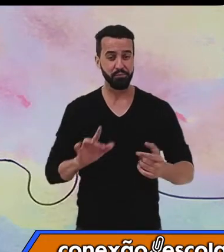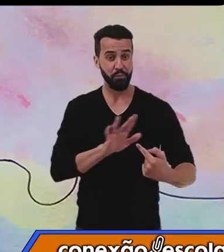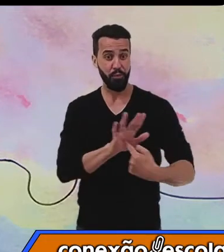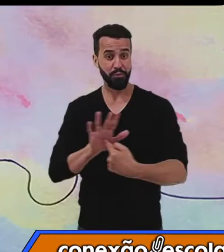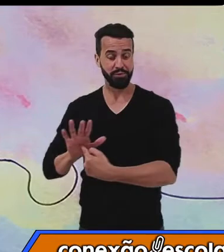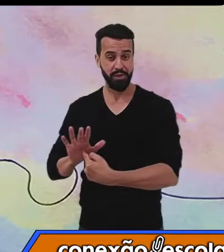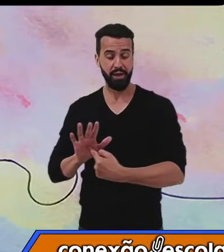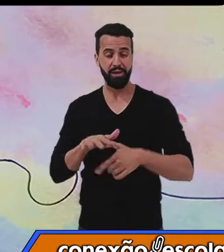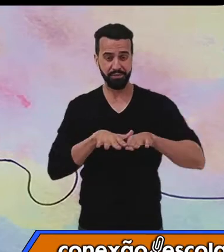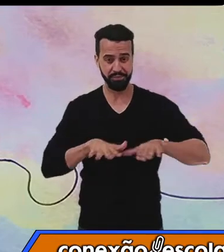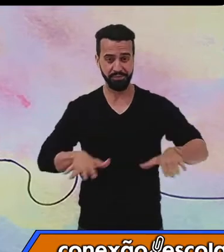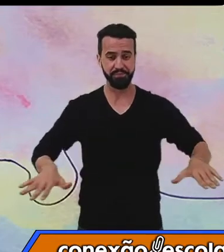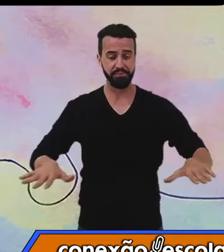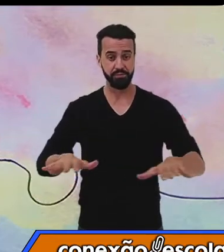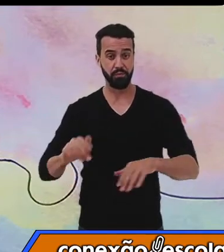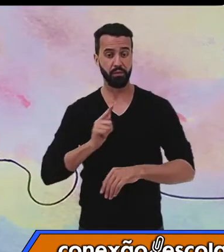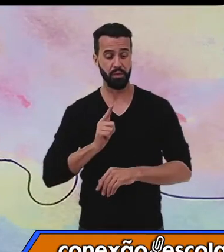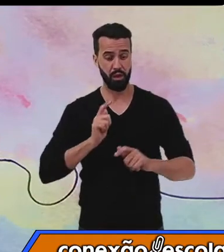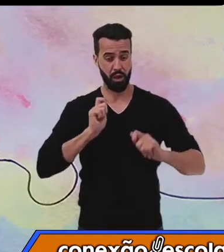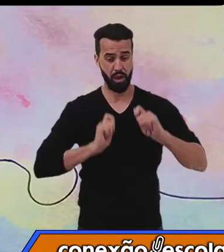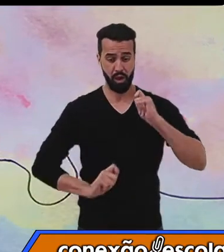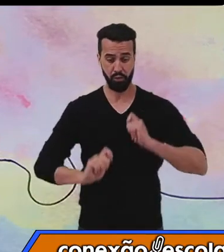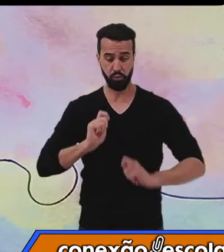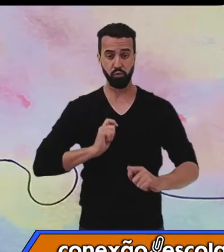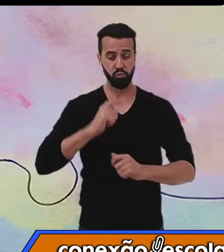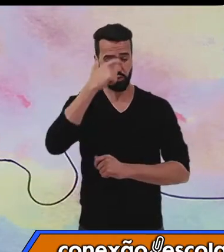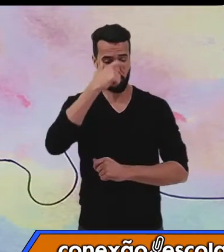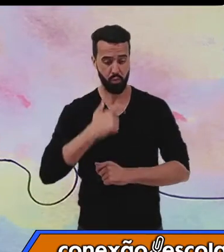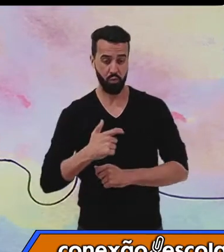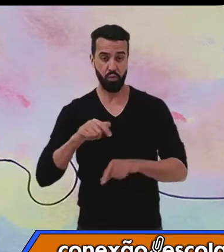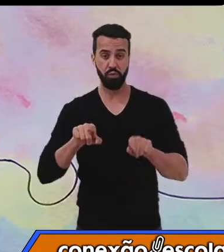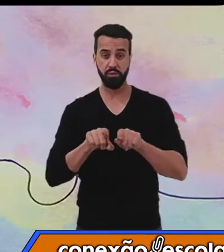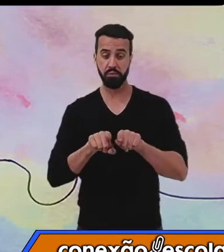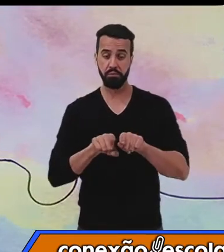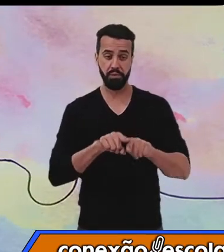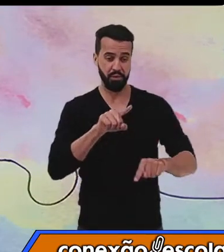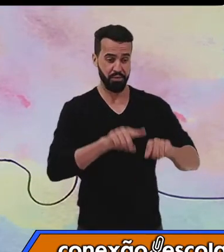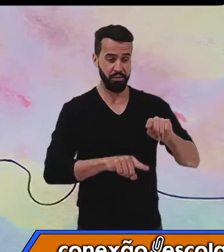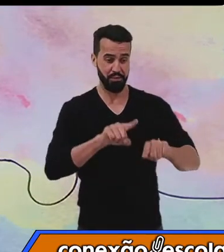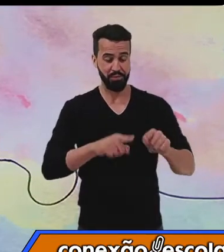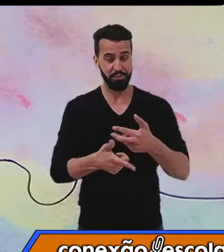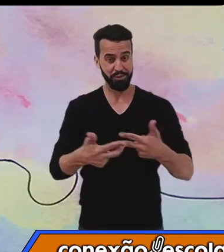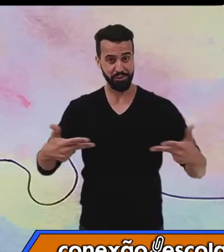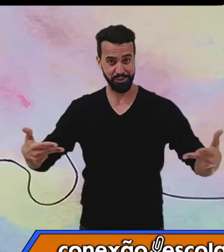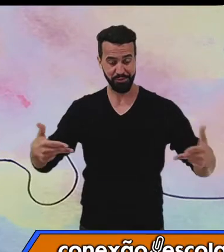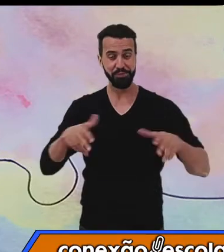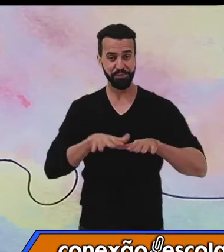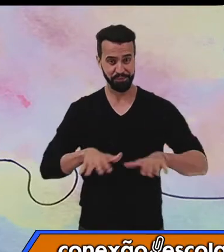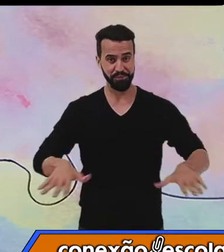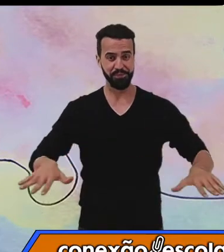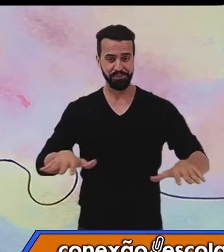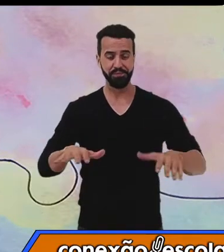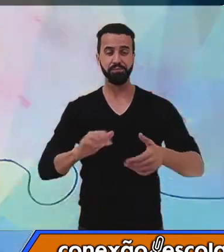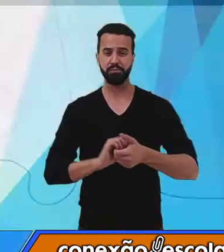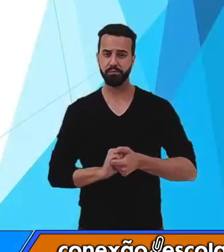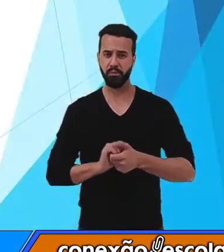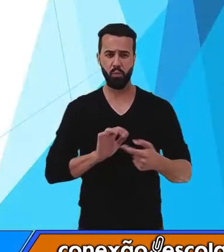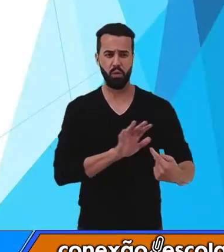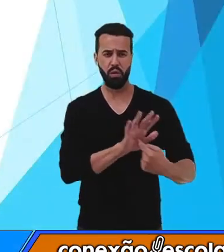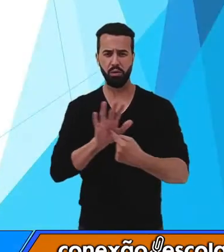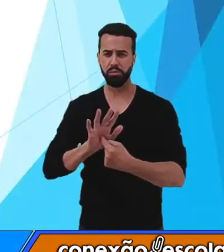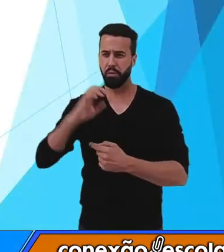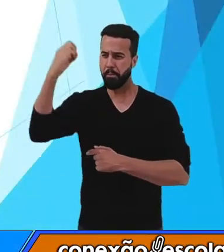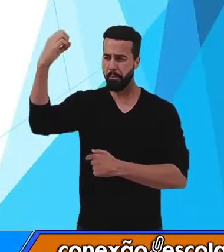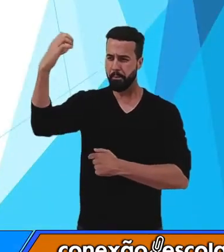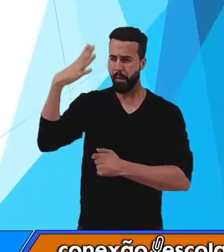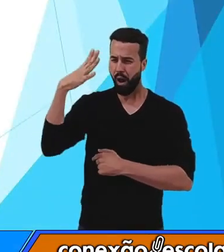estabelecer relações entre o ator e os objetos de cena. Pode enfatizar as expressões do